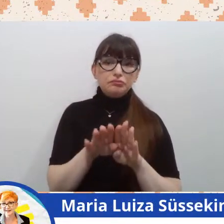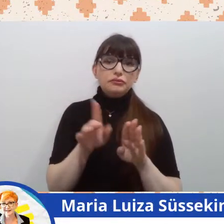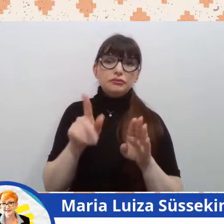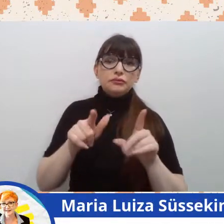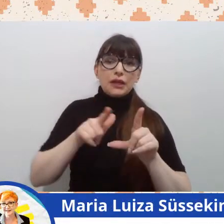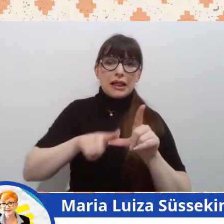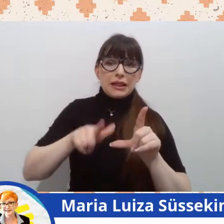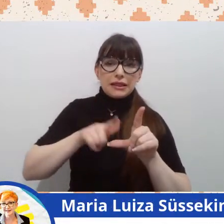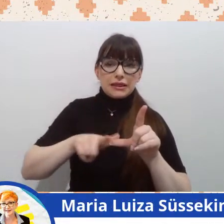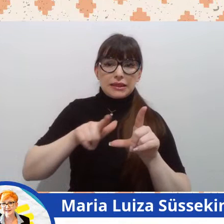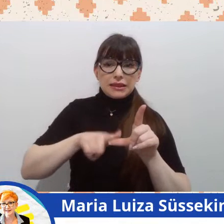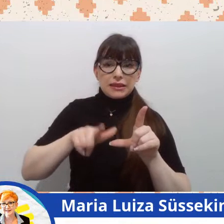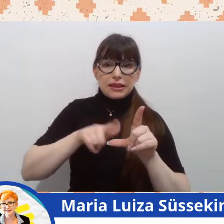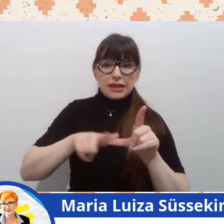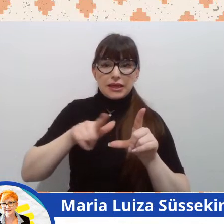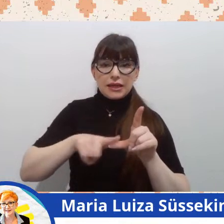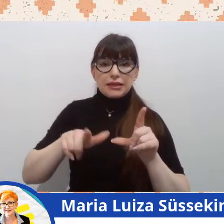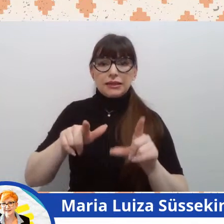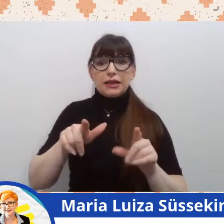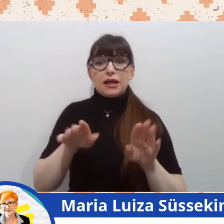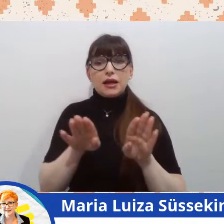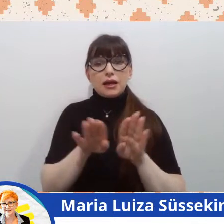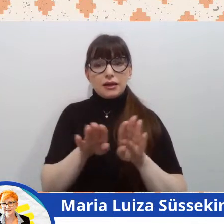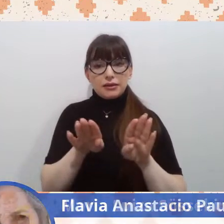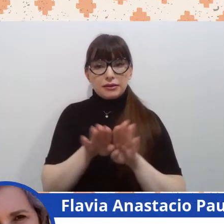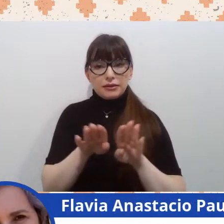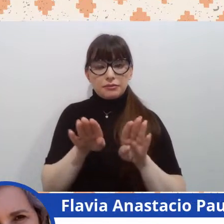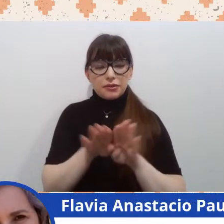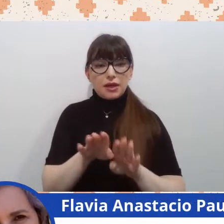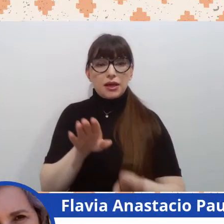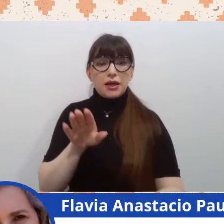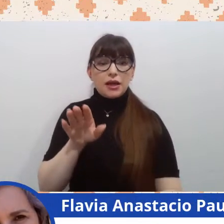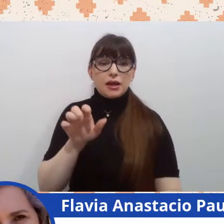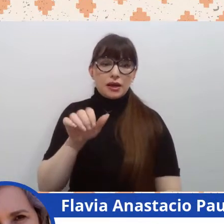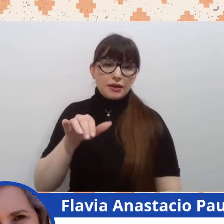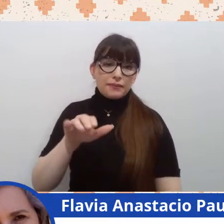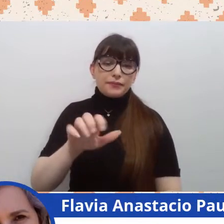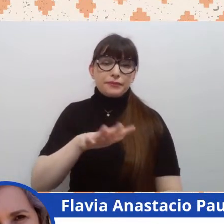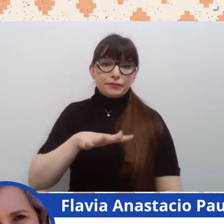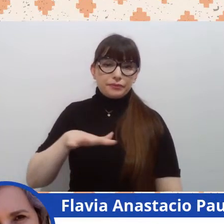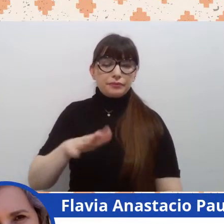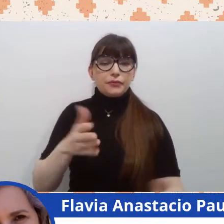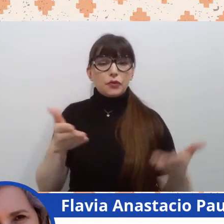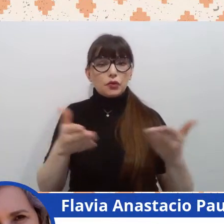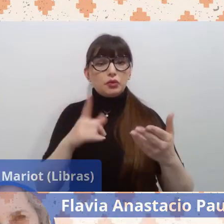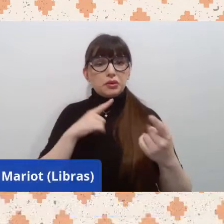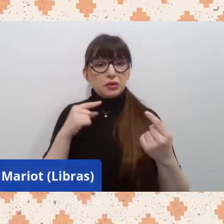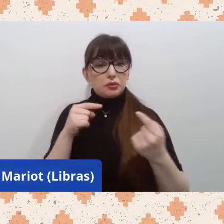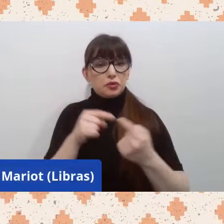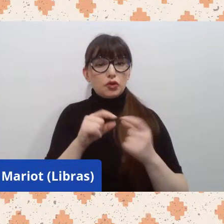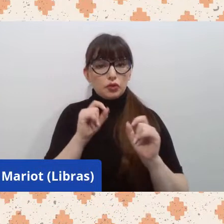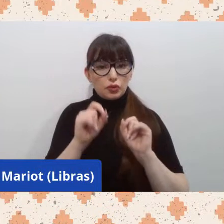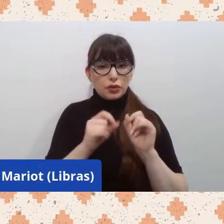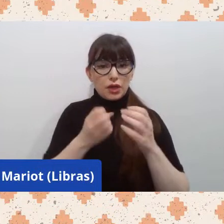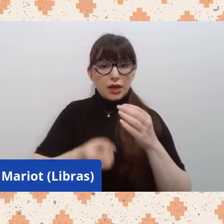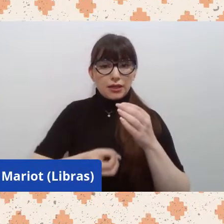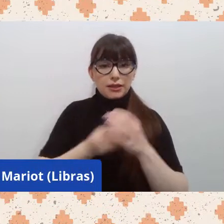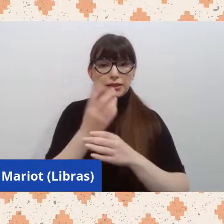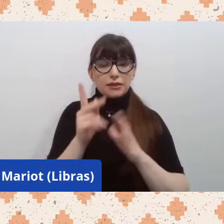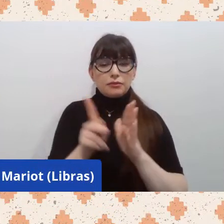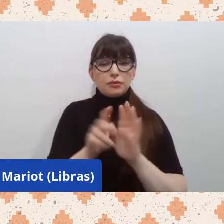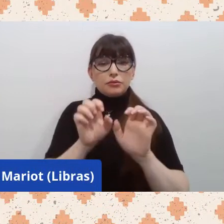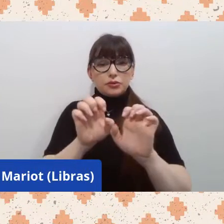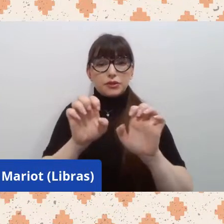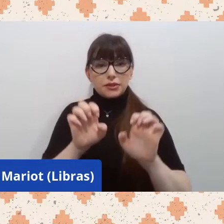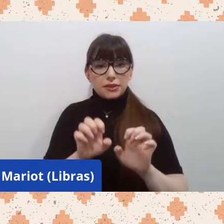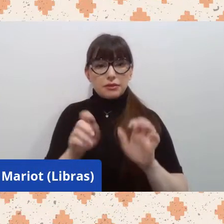e há um movimento mais amplo dessa grande área que objetiva a criação de um sistema